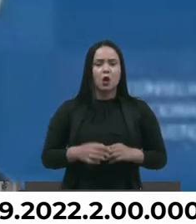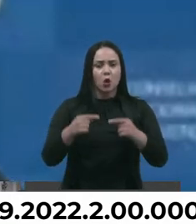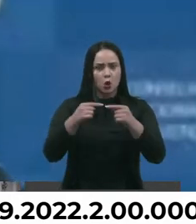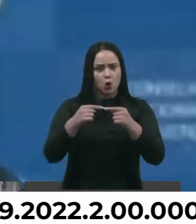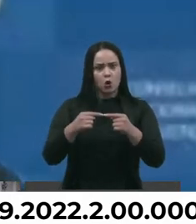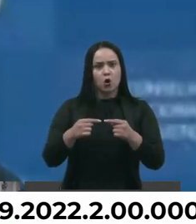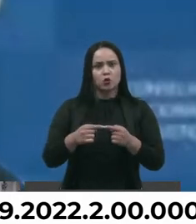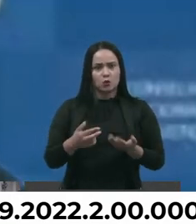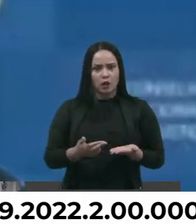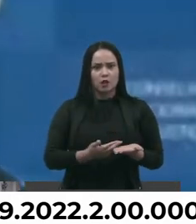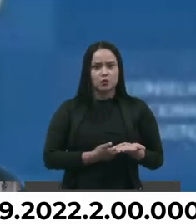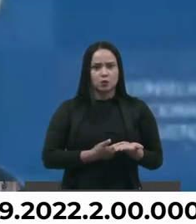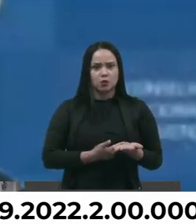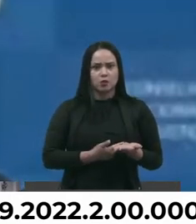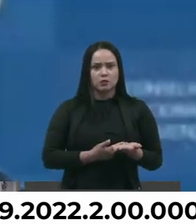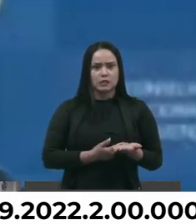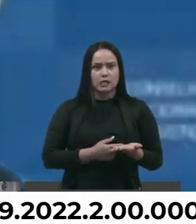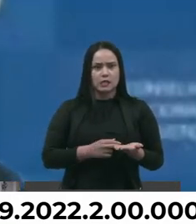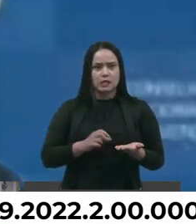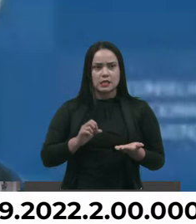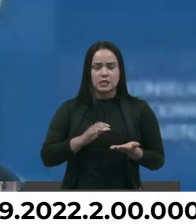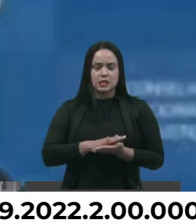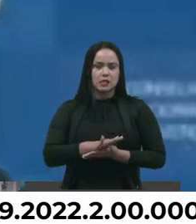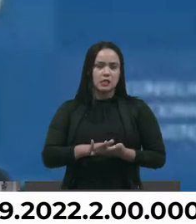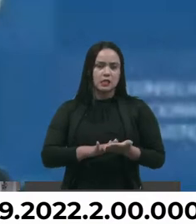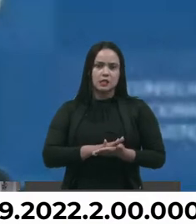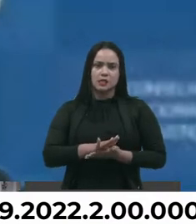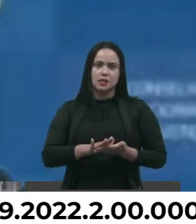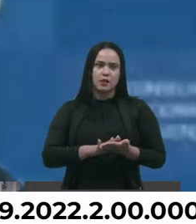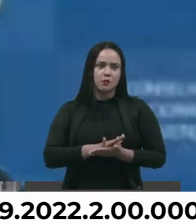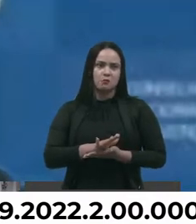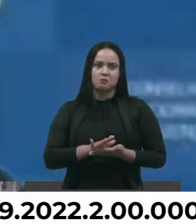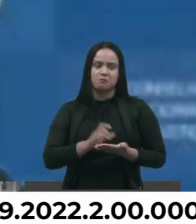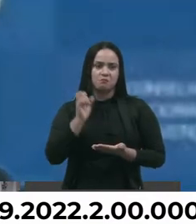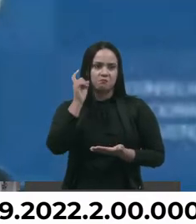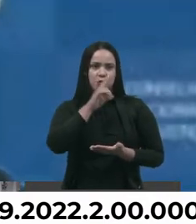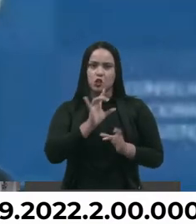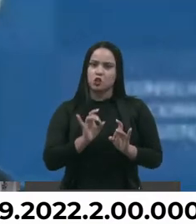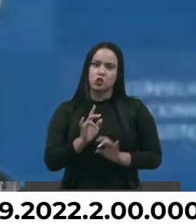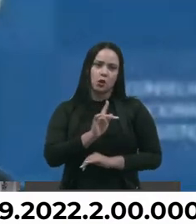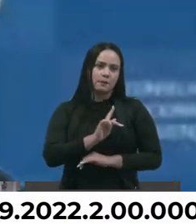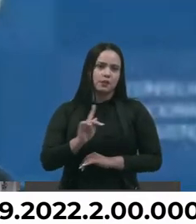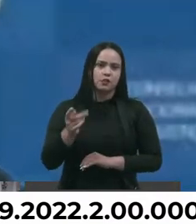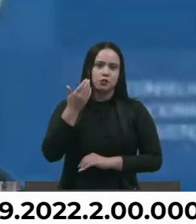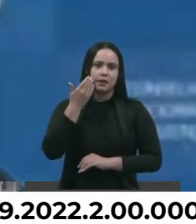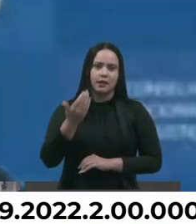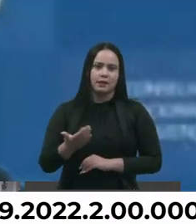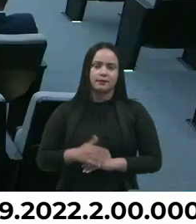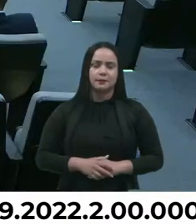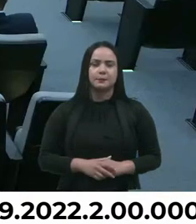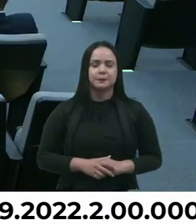concordo com a relatora. Sigo sem nenhum obstáculo. Somente isso, presidente. Muito obrigado.